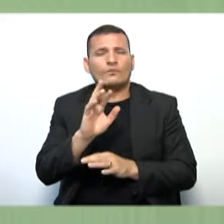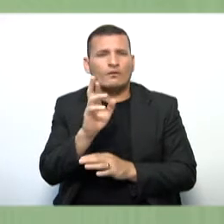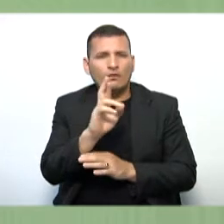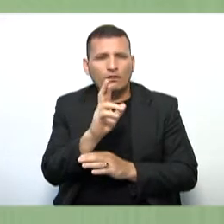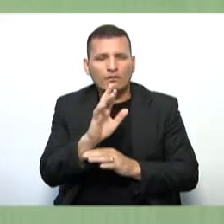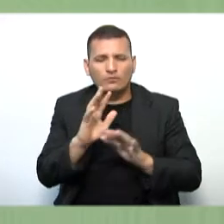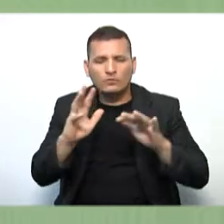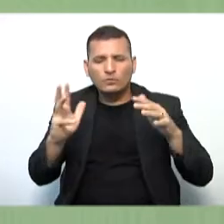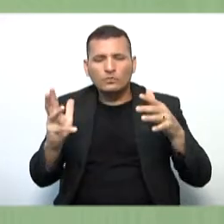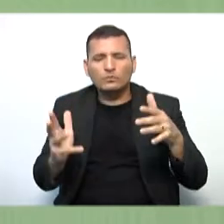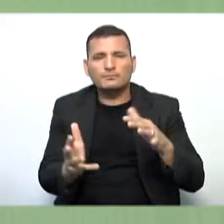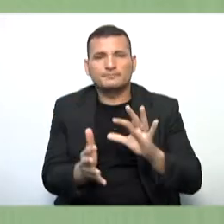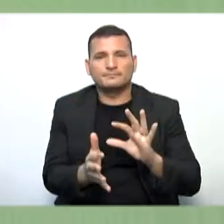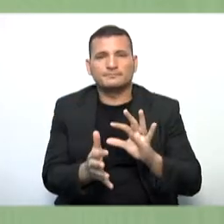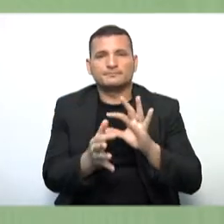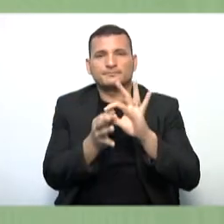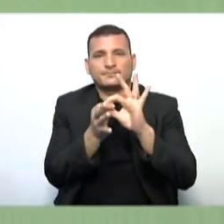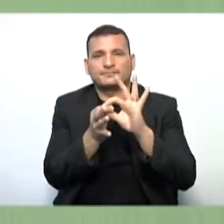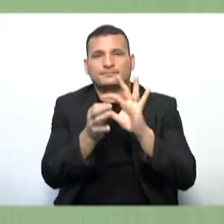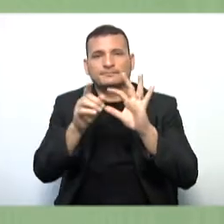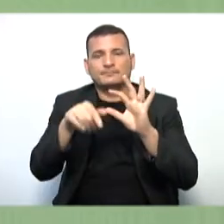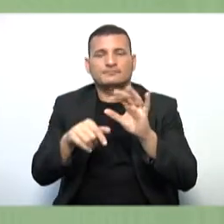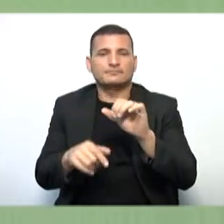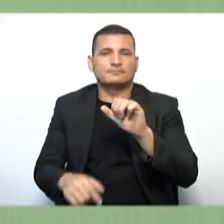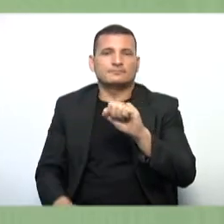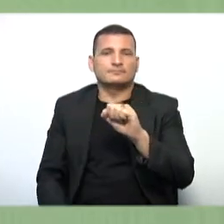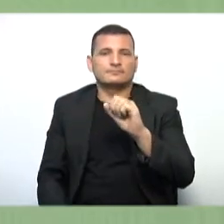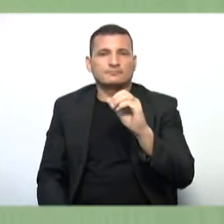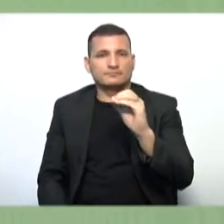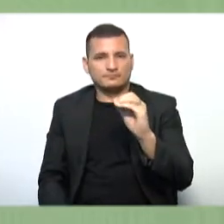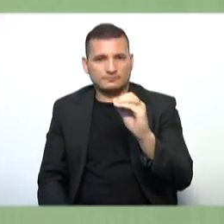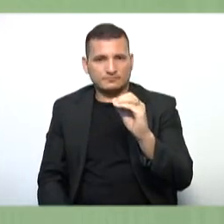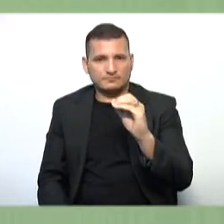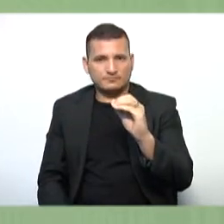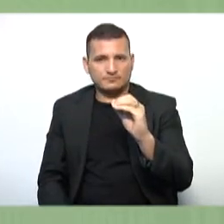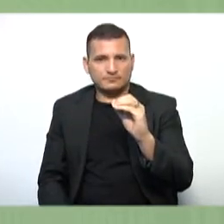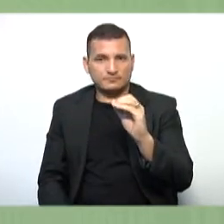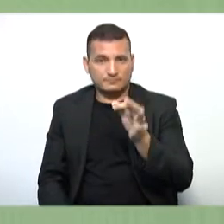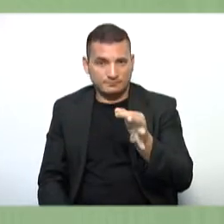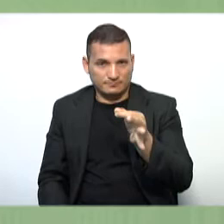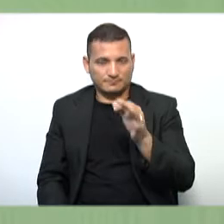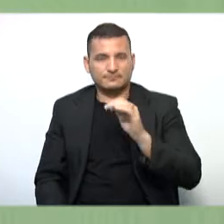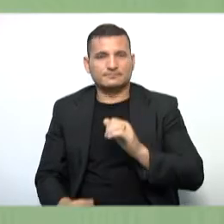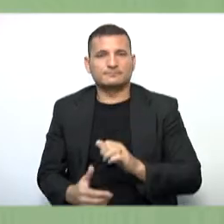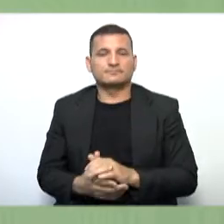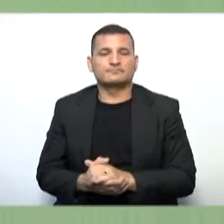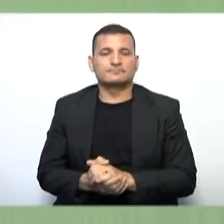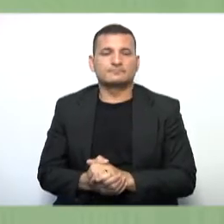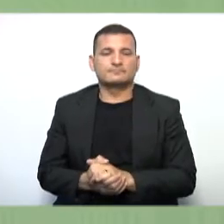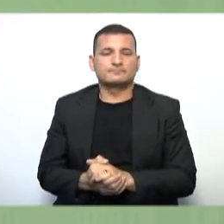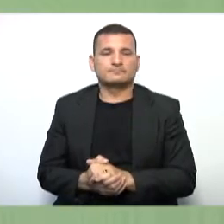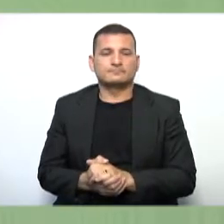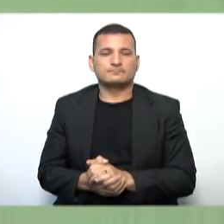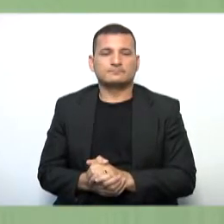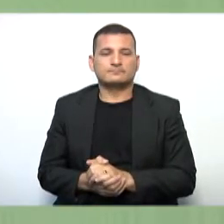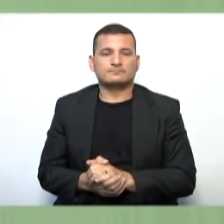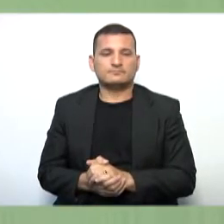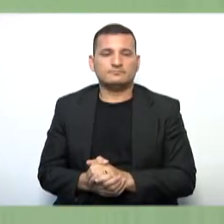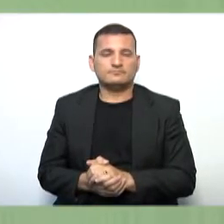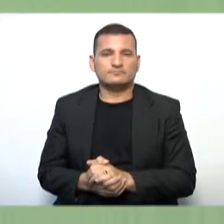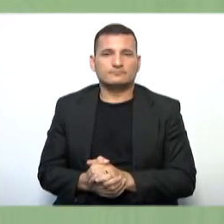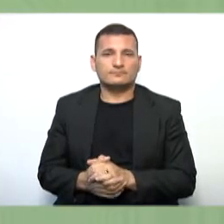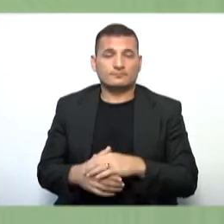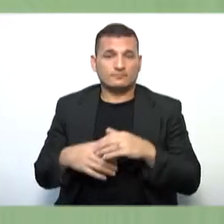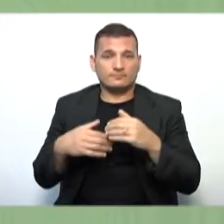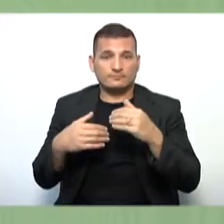esse gerenciamento, é o nosso sistema operacional, certo? Certo, isso mesmo. Ok, então, sabendo